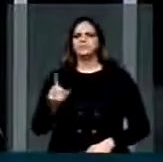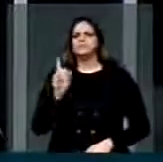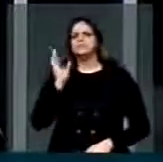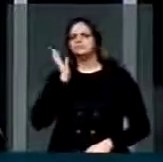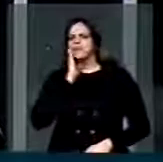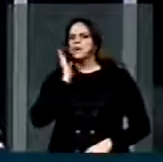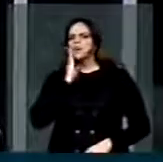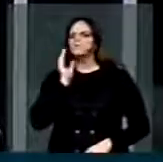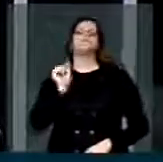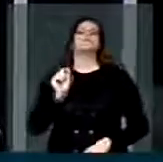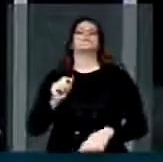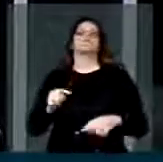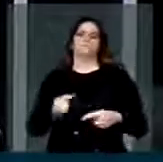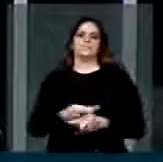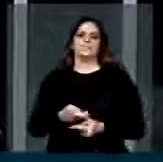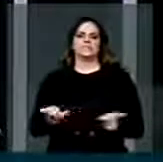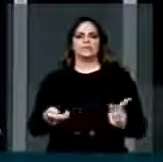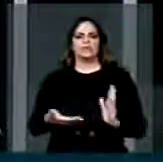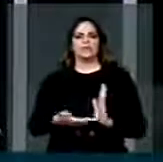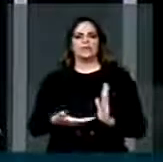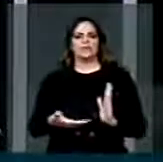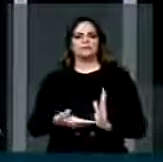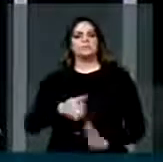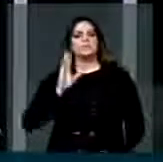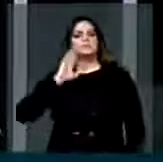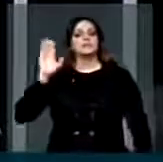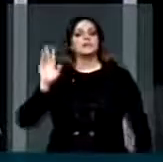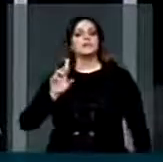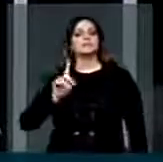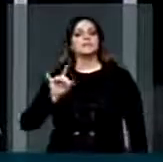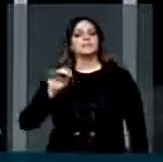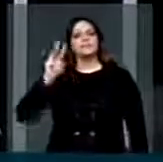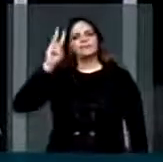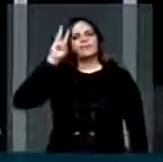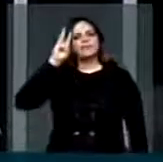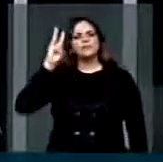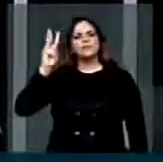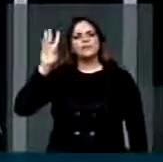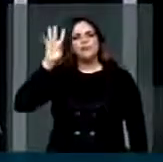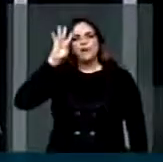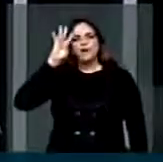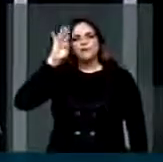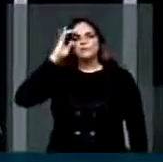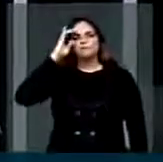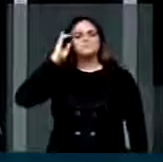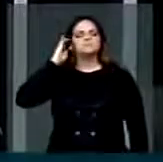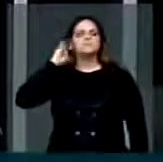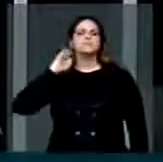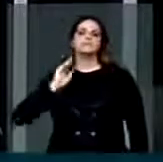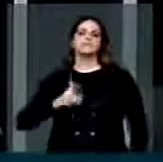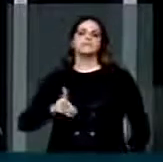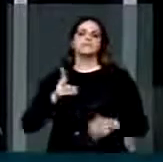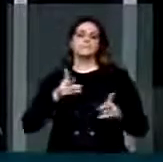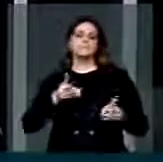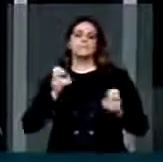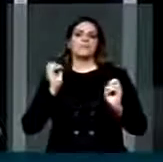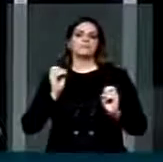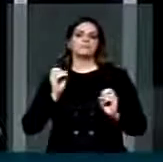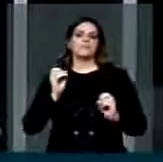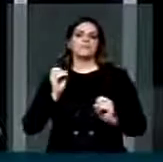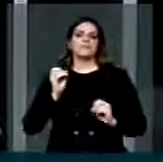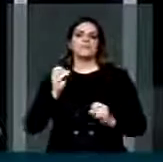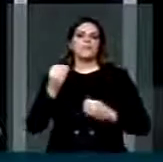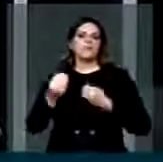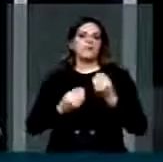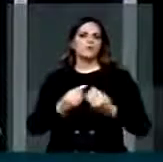Câmara, principalmente às terças e às quartas-feiras, é que tem dimensão do trabalho